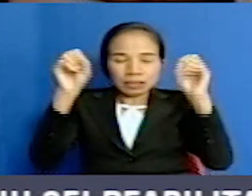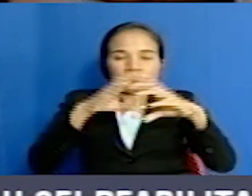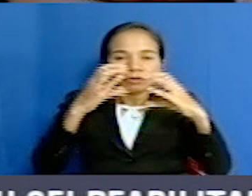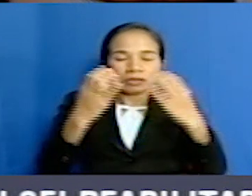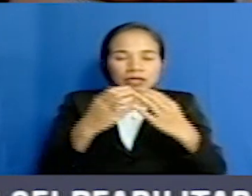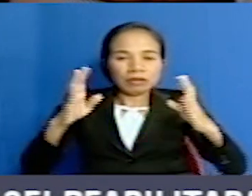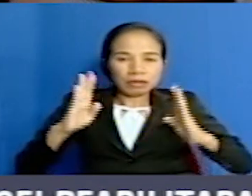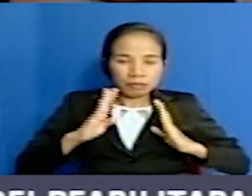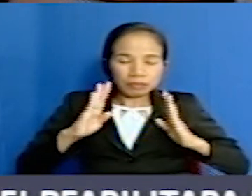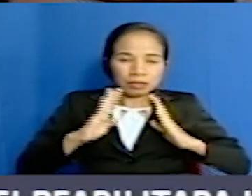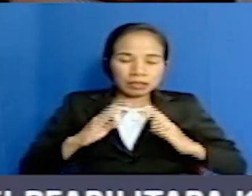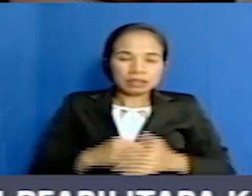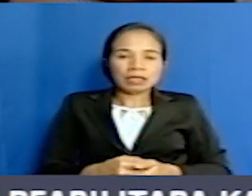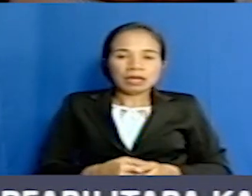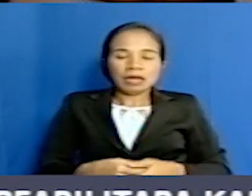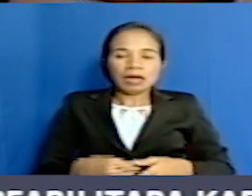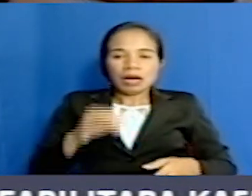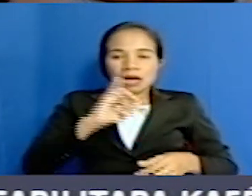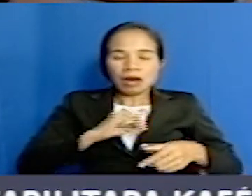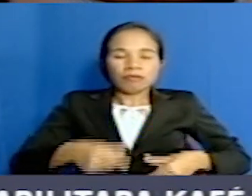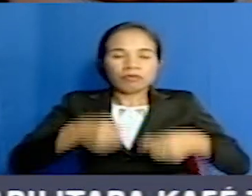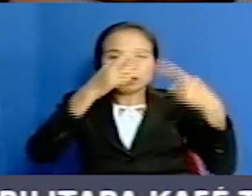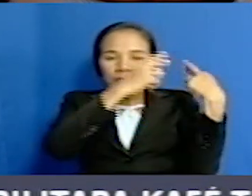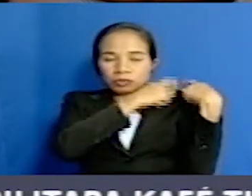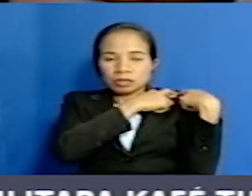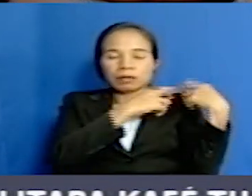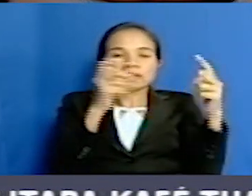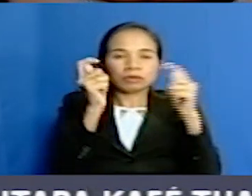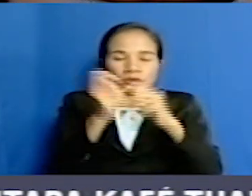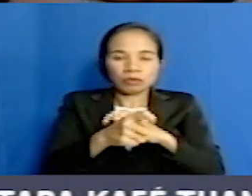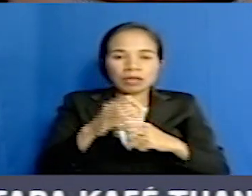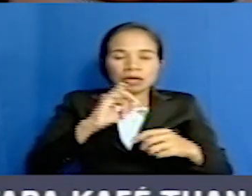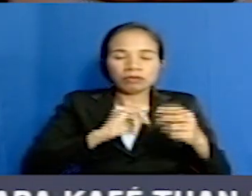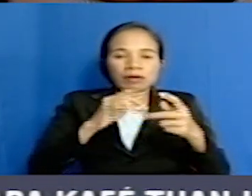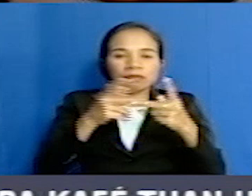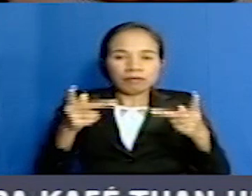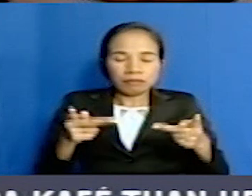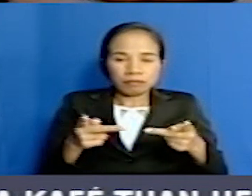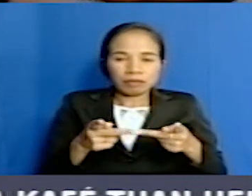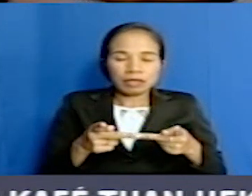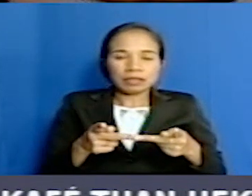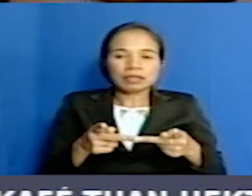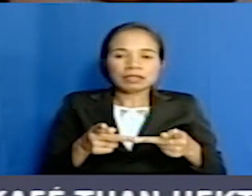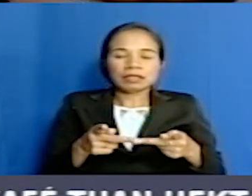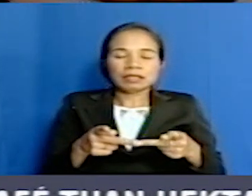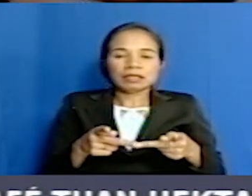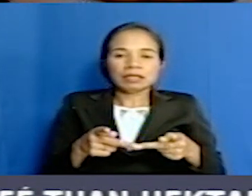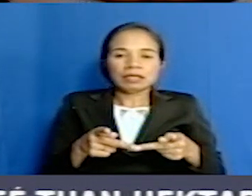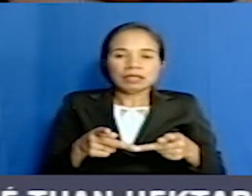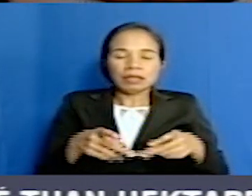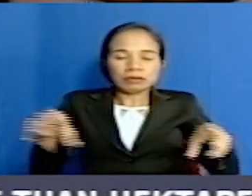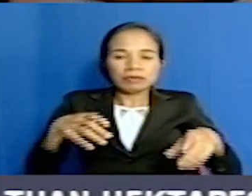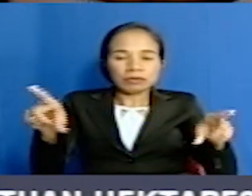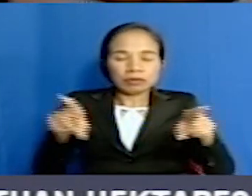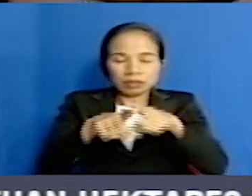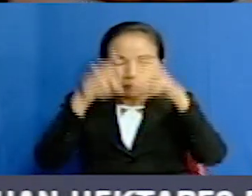né? Ao indica senhor Expedito, mas sei interinamente, sei halau conar nessa presidente do Conselho de